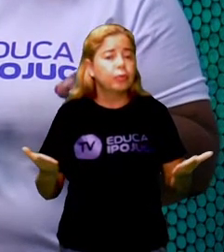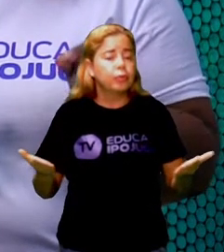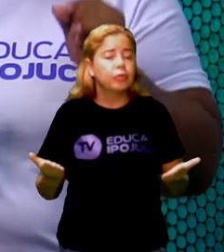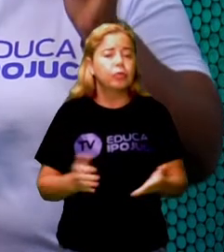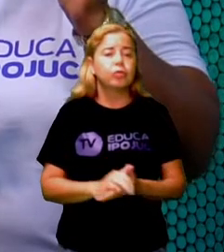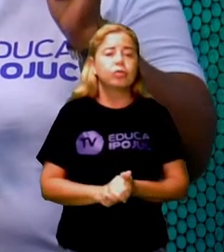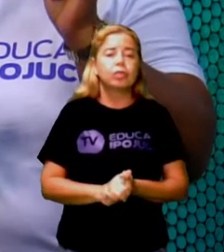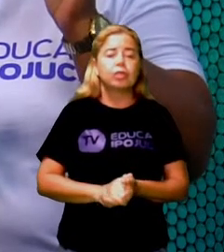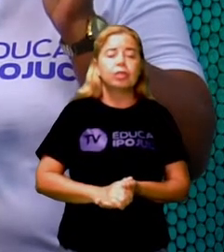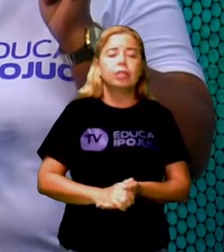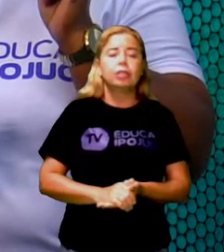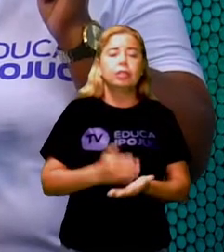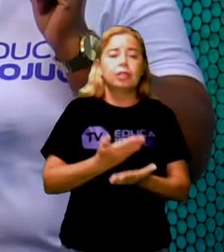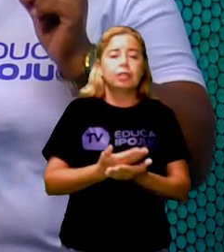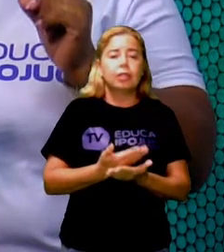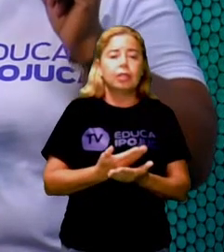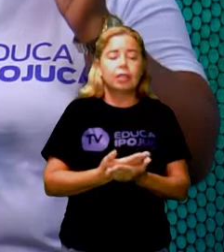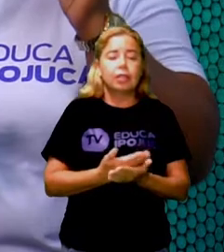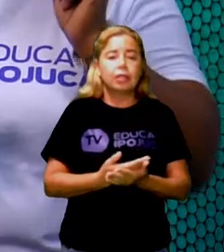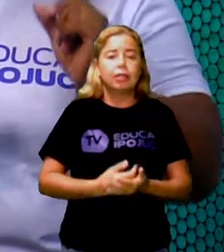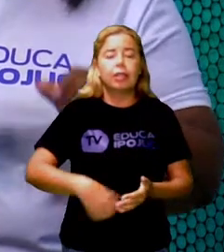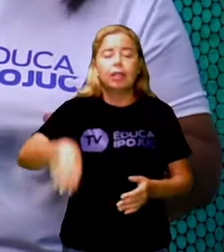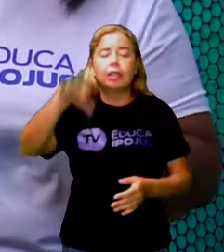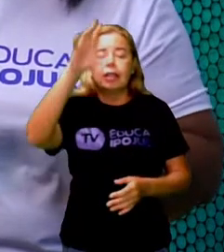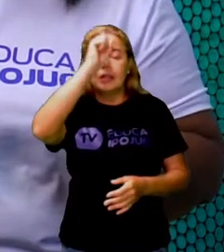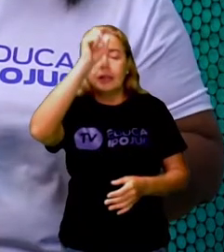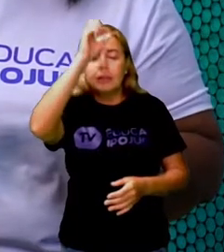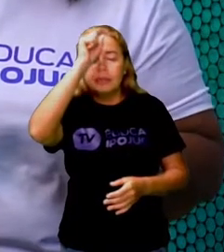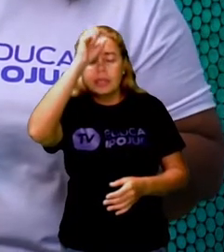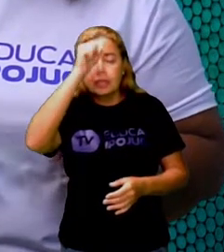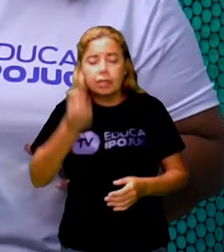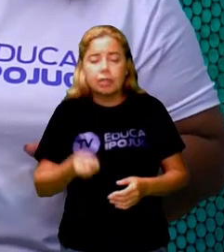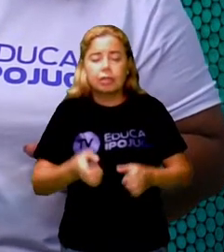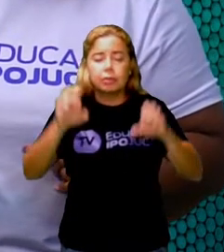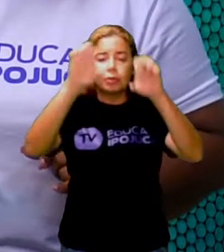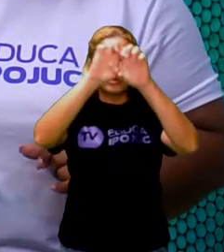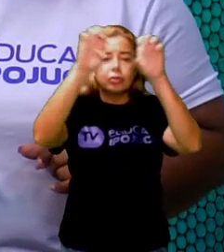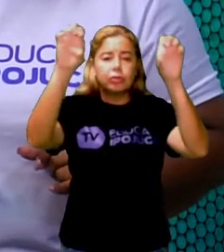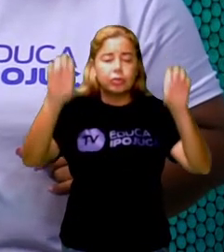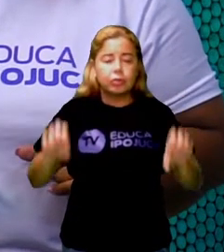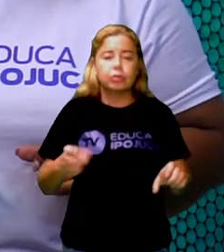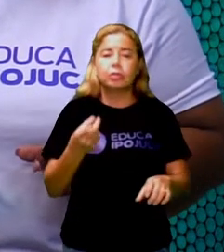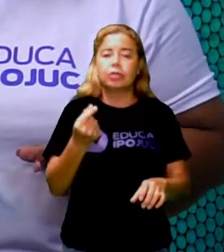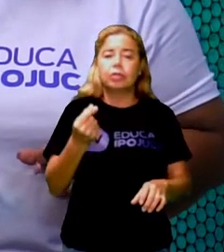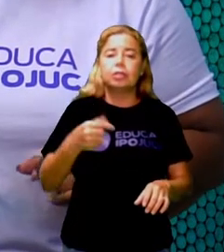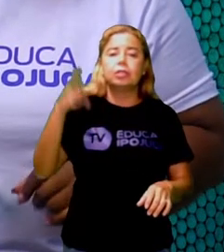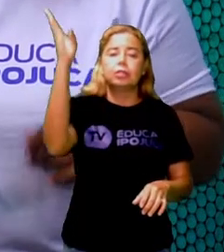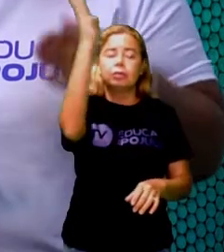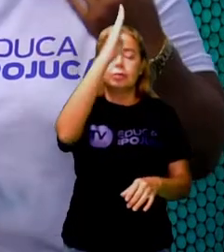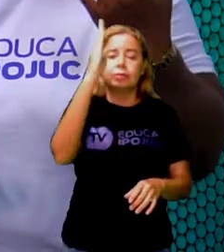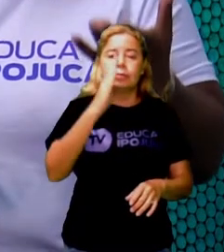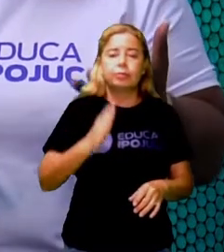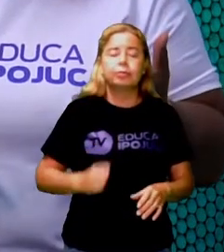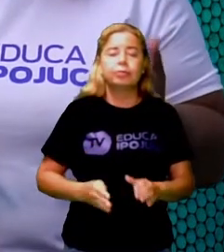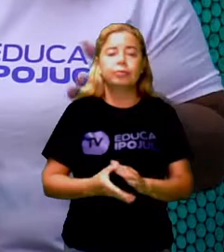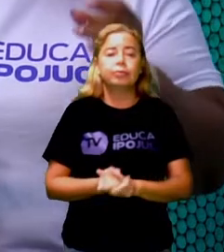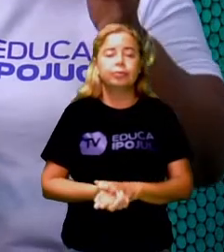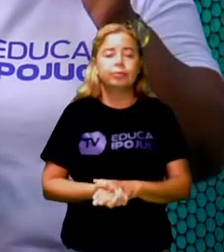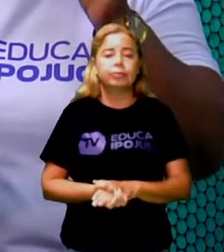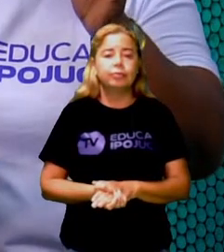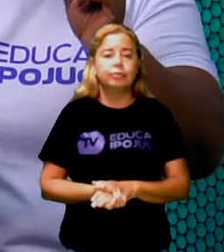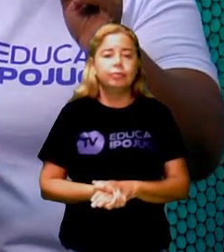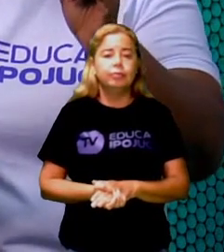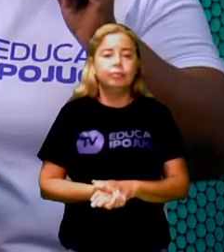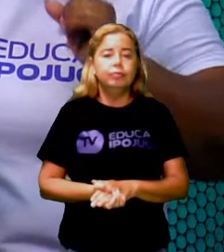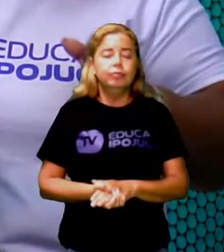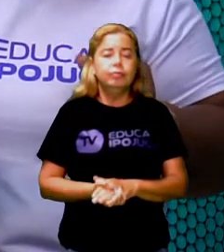um pouquinho sobre o sistema monetário brasileiro, ok? Então vamos lá. Afinal,